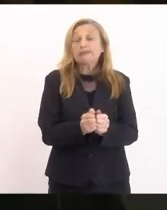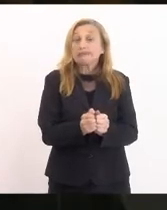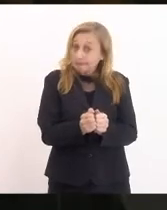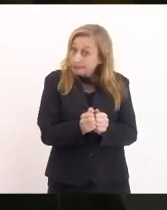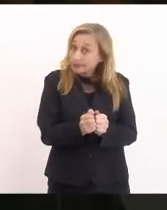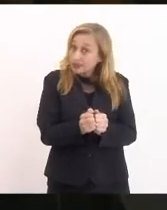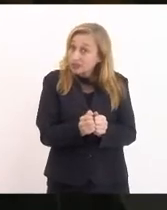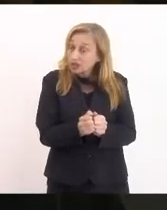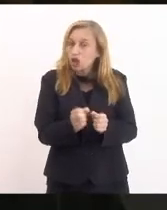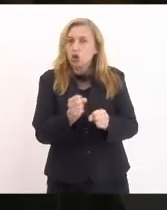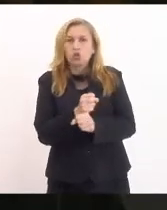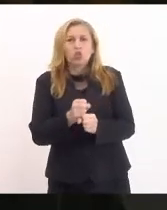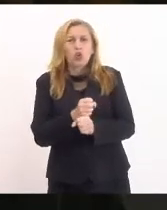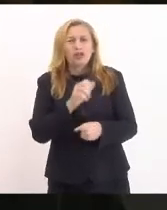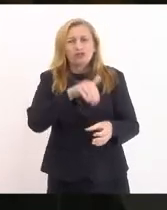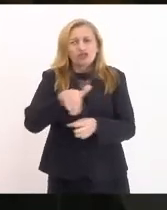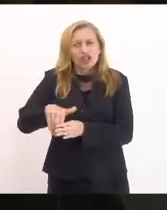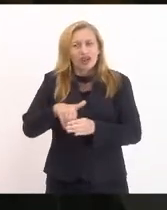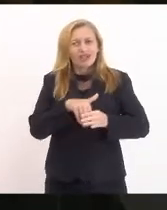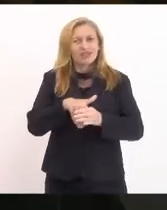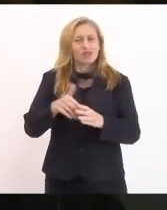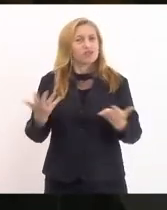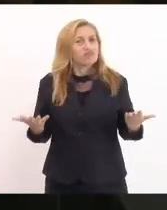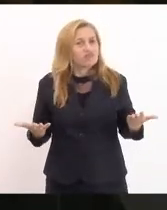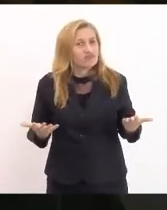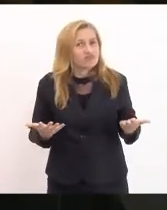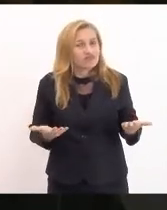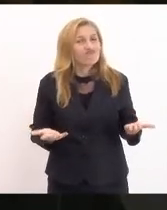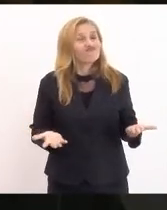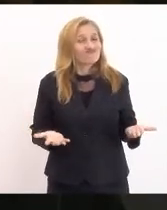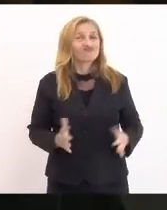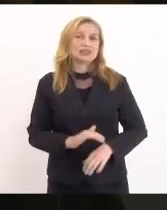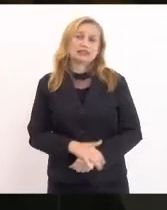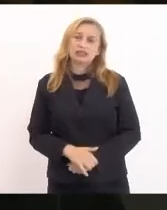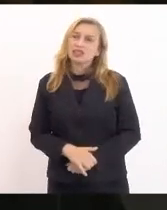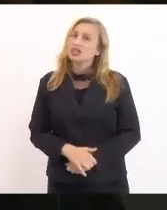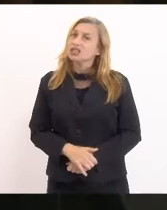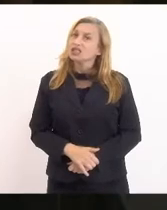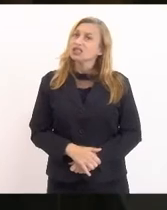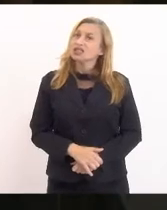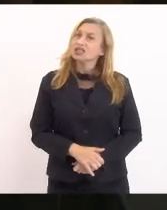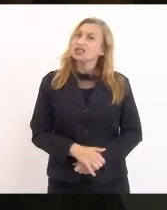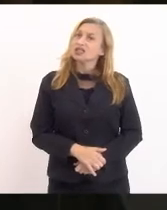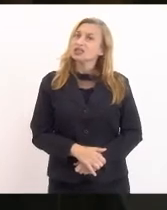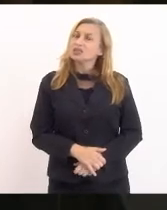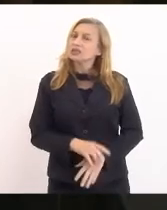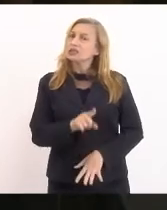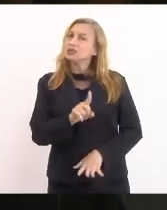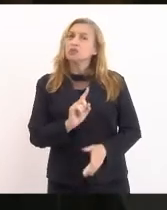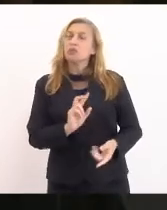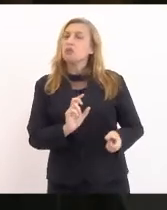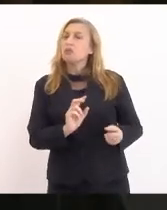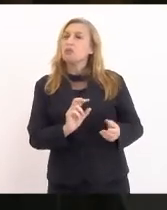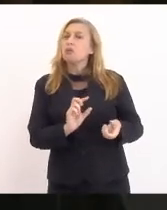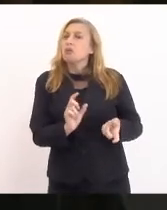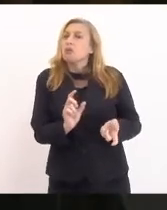Em ano eleitoral, em ano eleitoral, isso é sinônimo